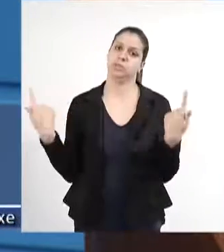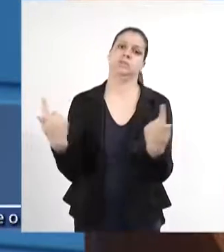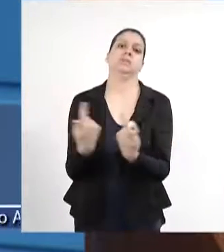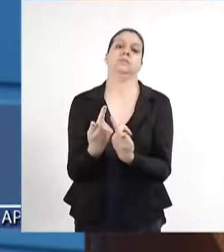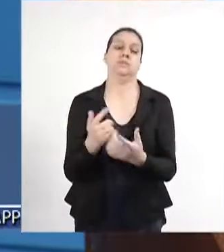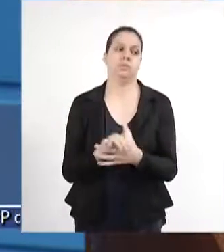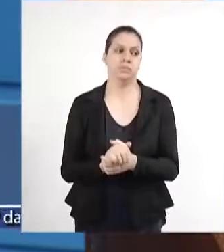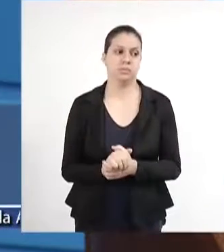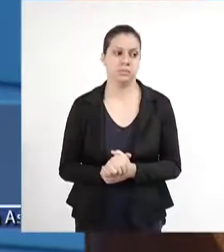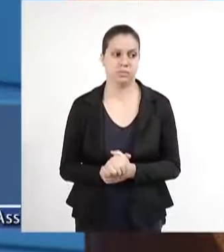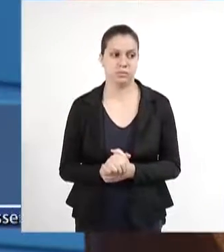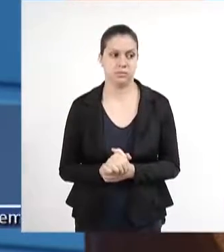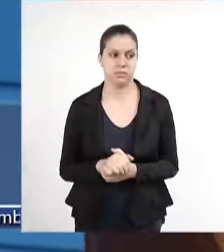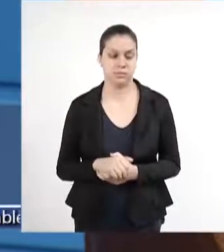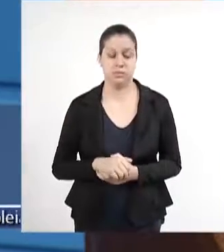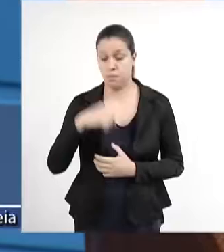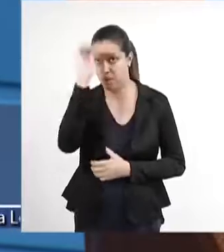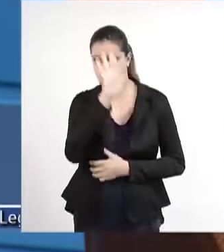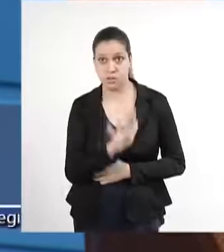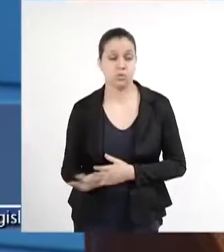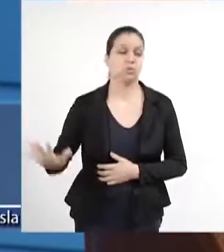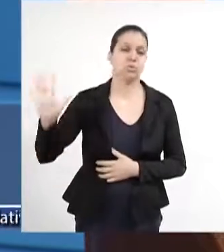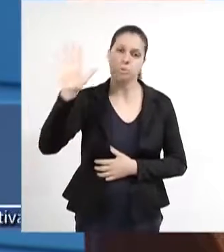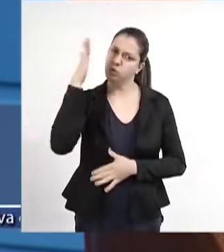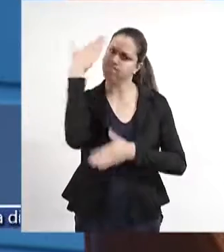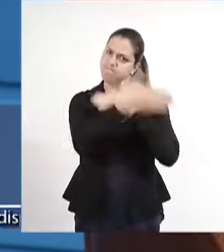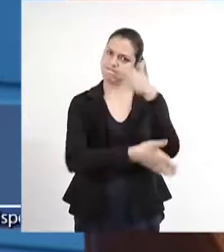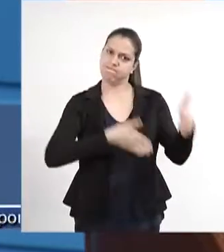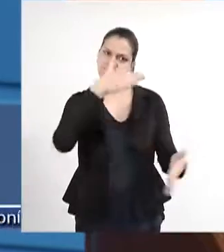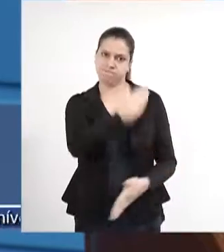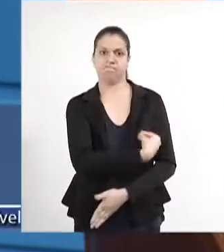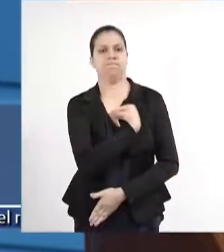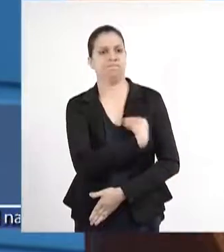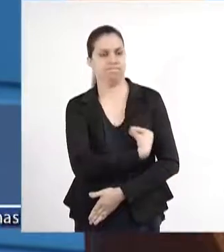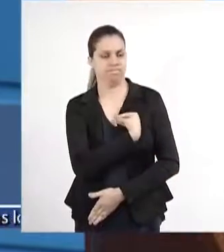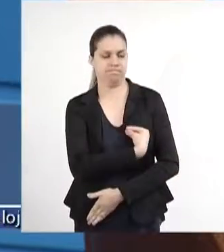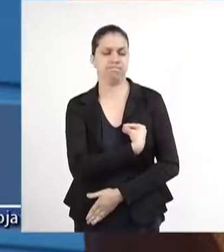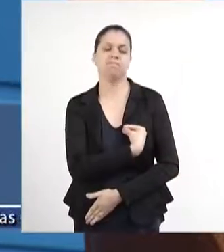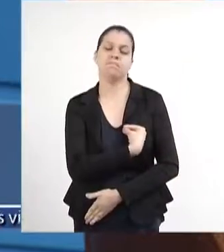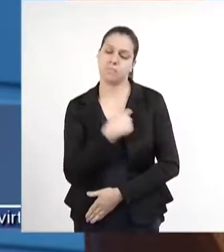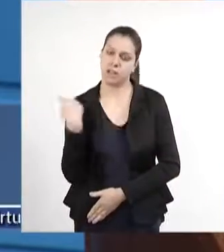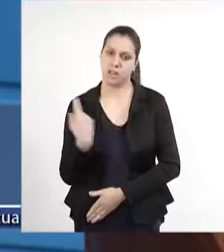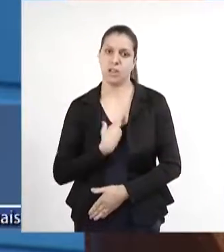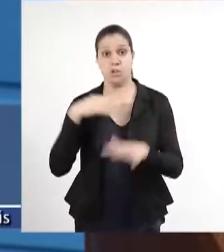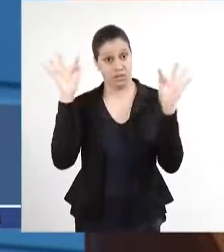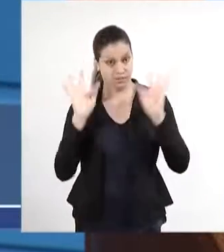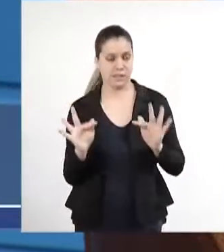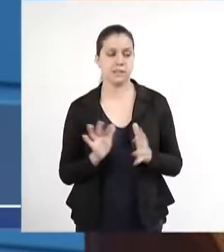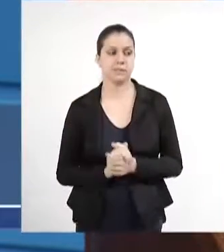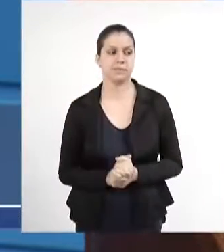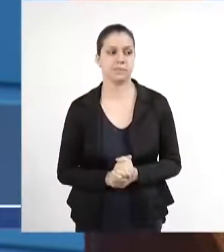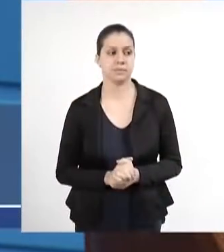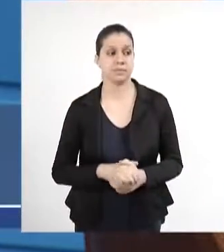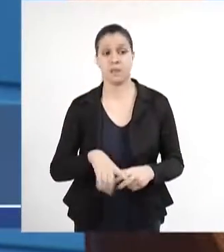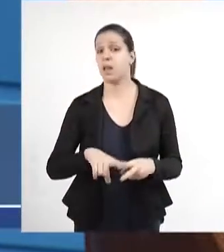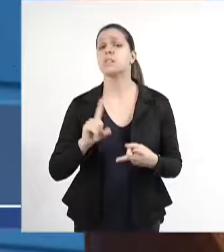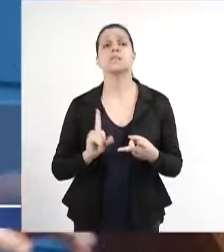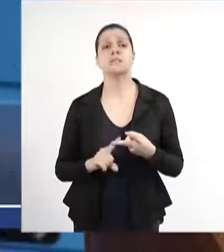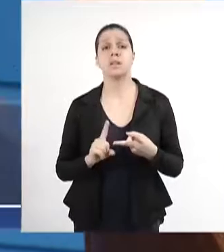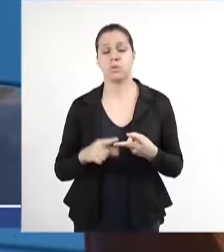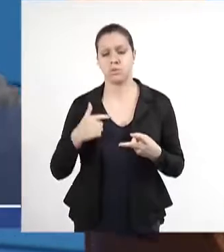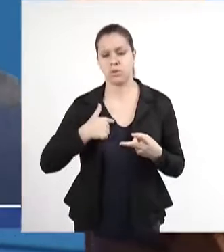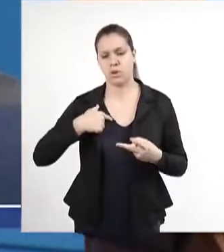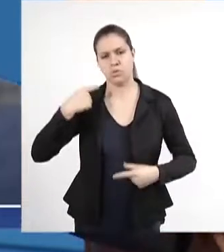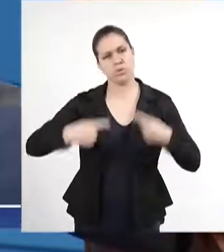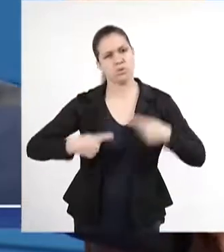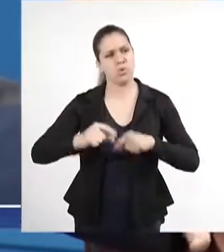estados do Brasil inteiro estavam lá presentes, e a gente ficou muito feliz com isso. O segundo assunto que eu fui discutir é uma